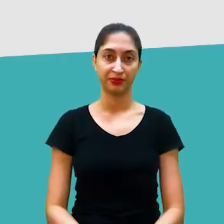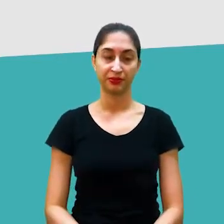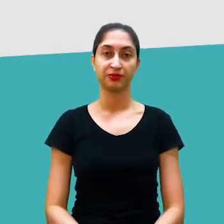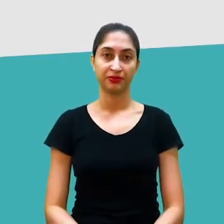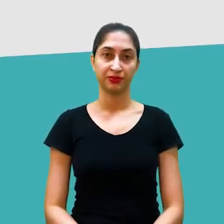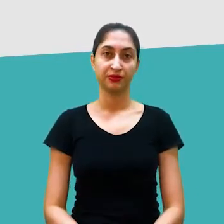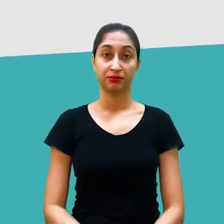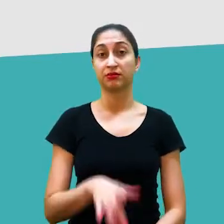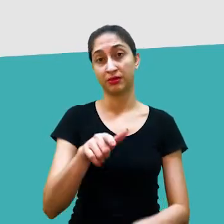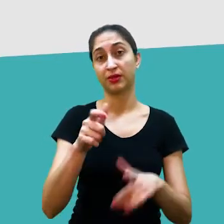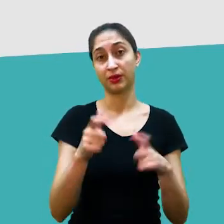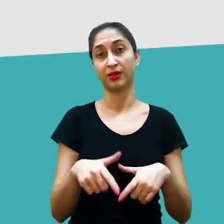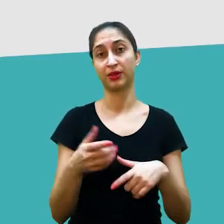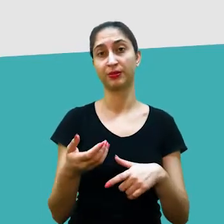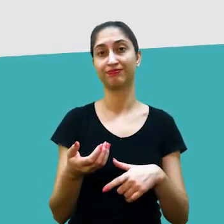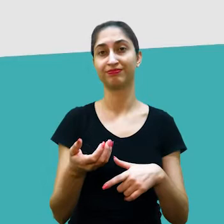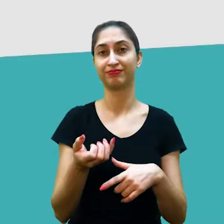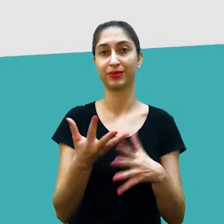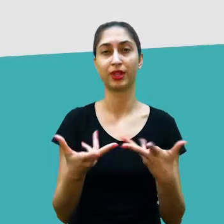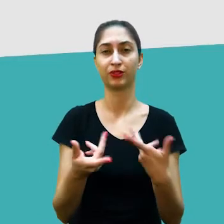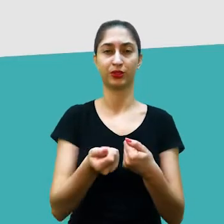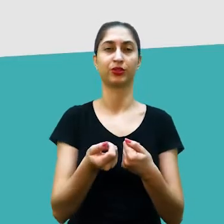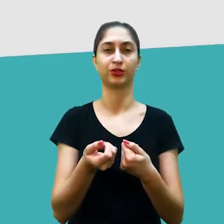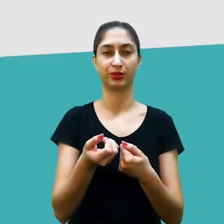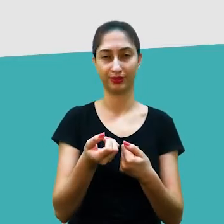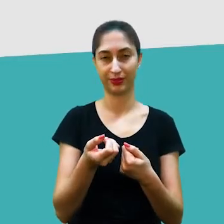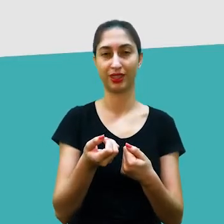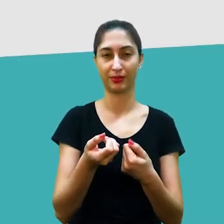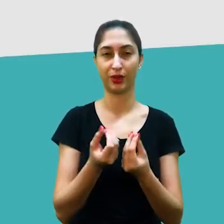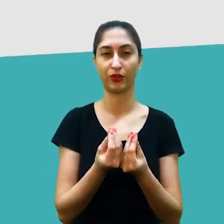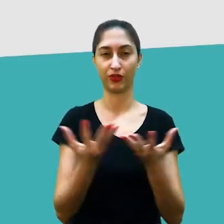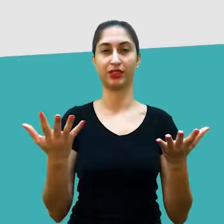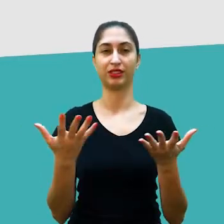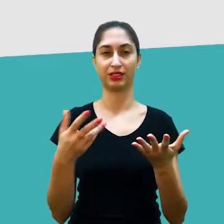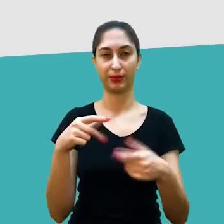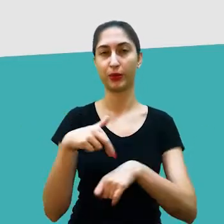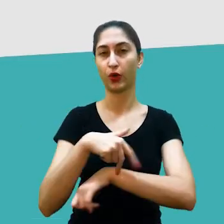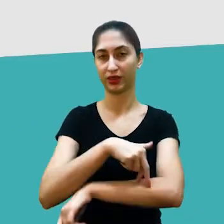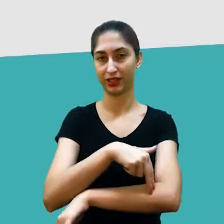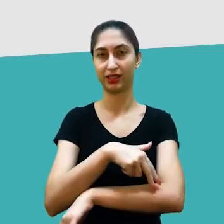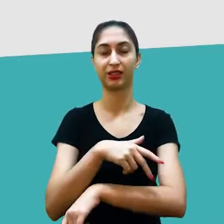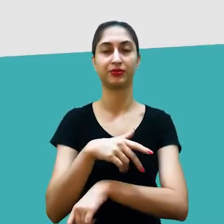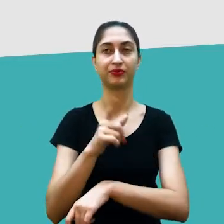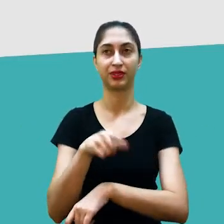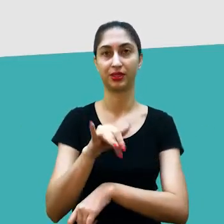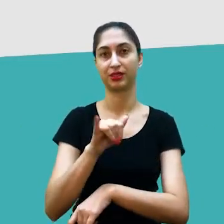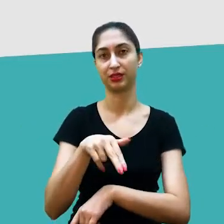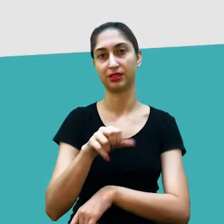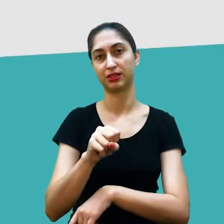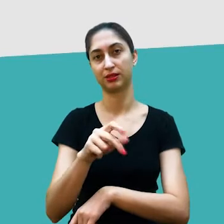plataforma, né, de inovação em design da América Latina, é o Inspira Mais. E eu gosto de explicar sempre quando eu vou falar sobre